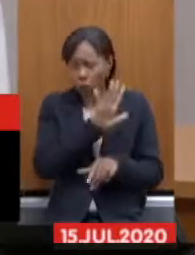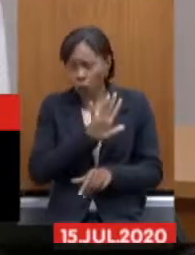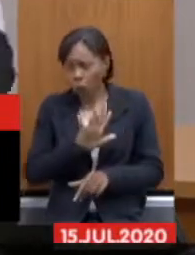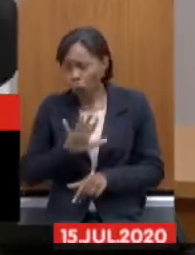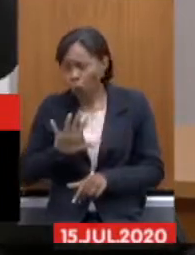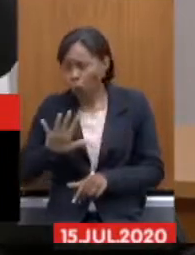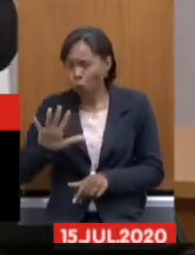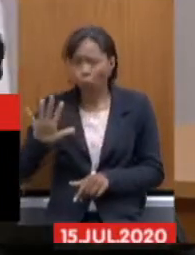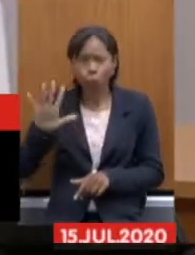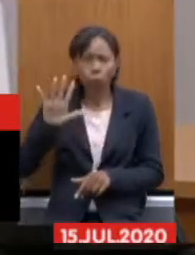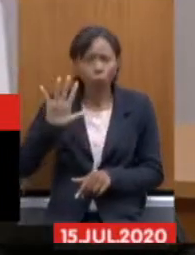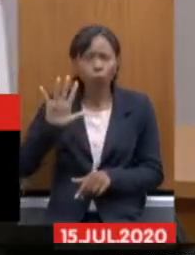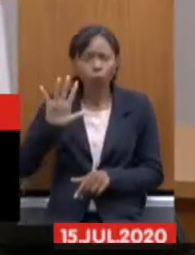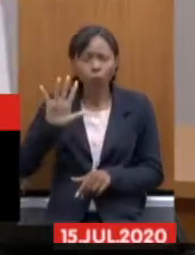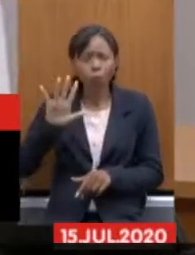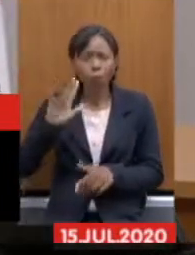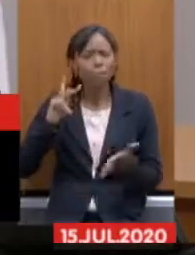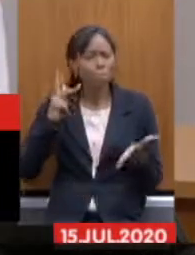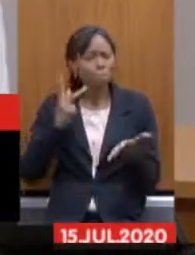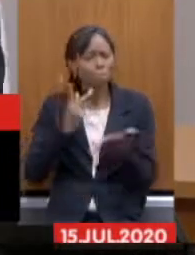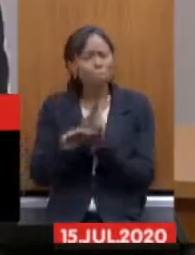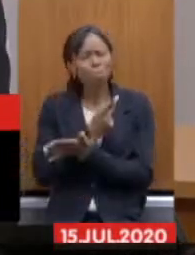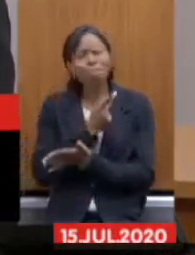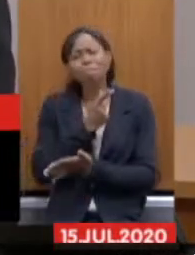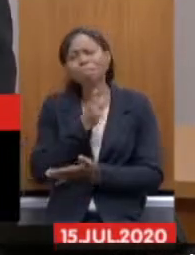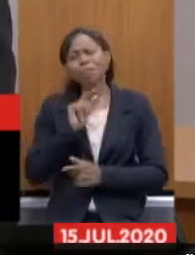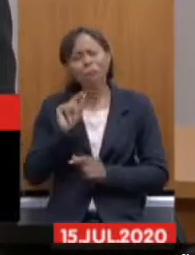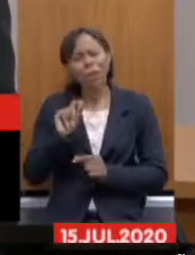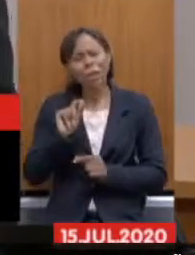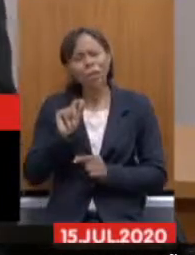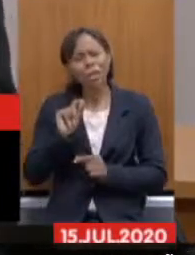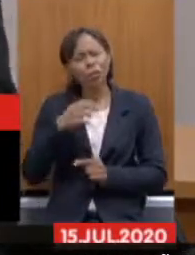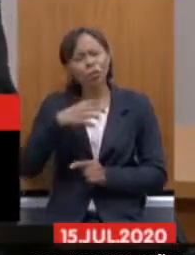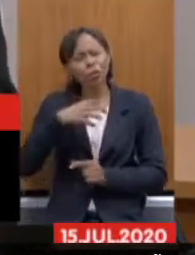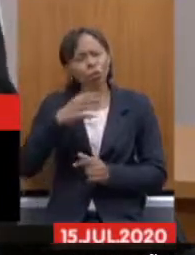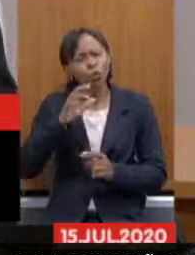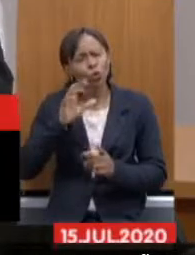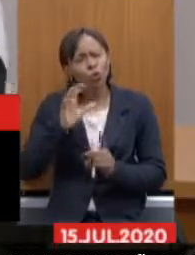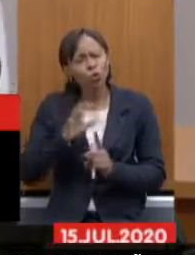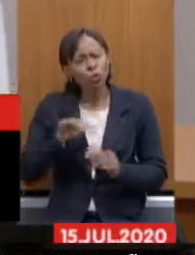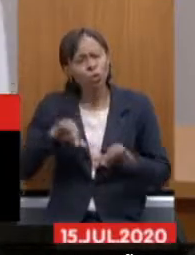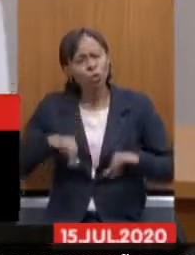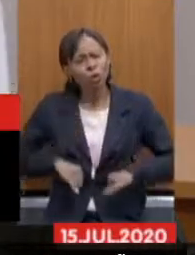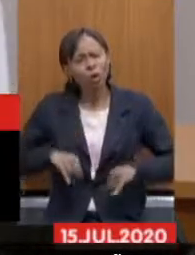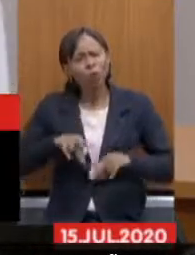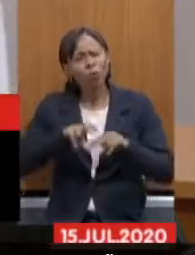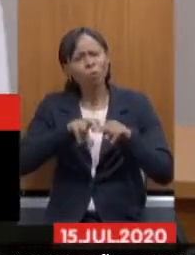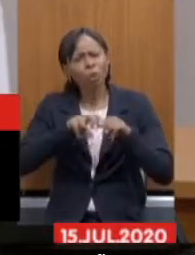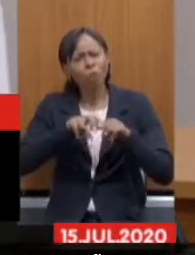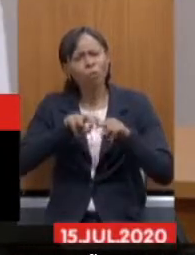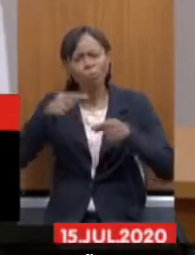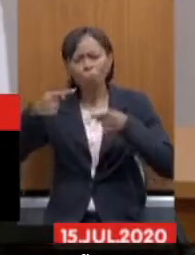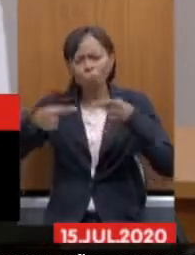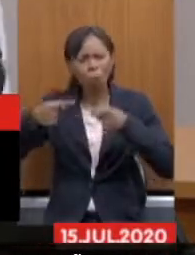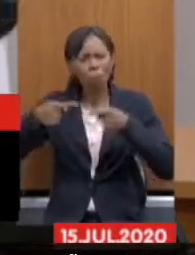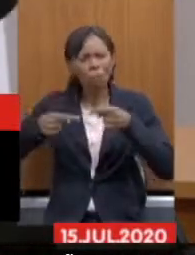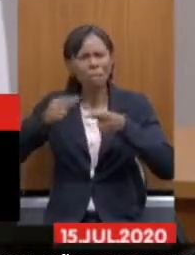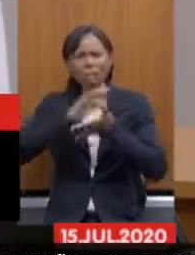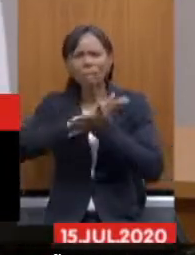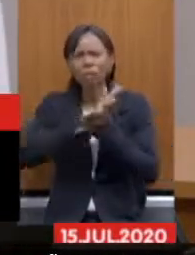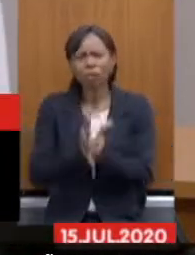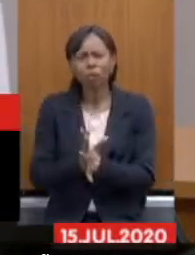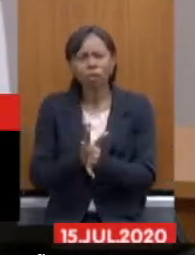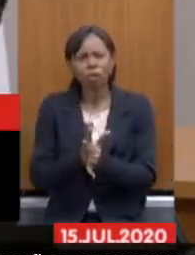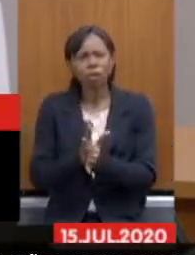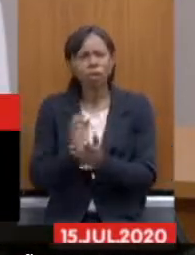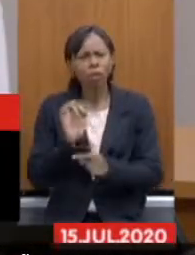vem sendo vítima de políticas que acabam desmantelando com estado e que